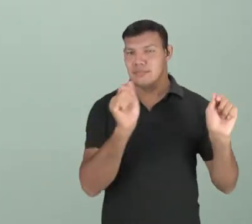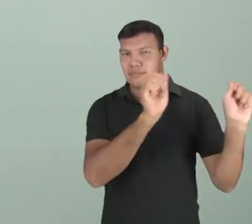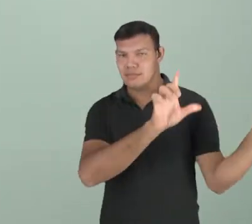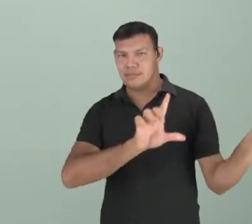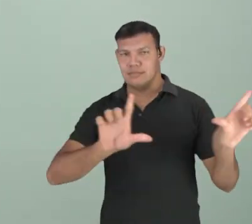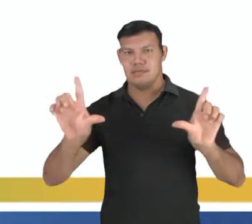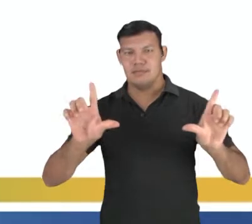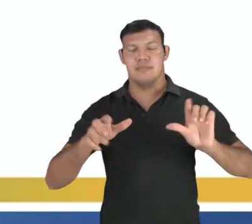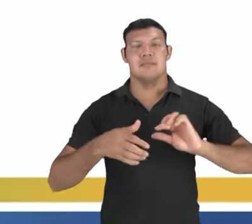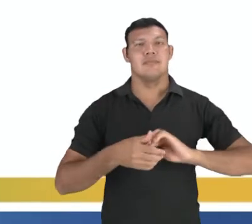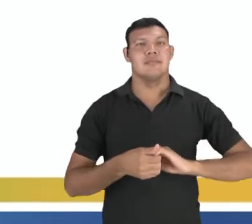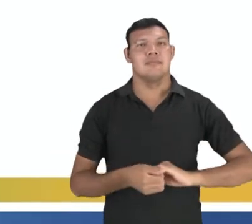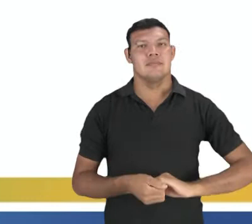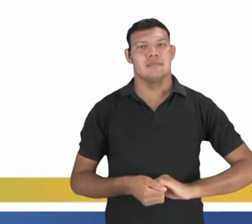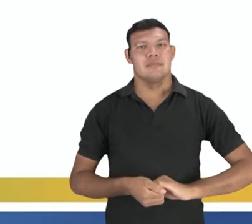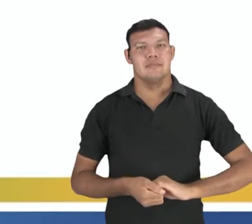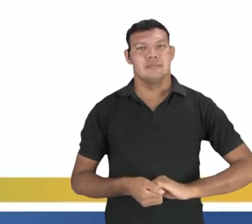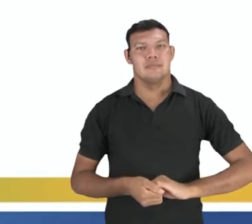slides.